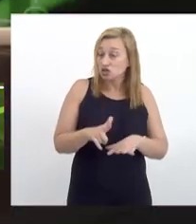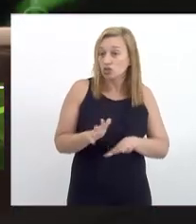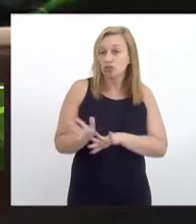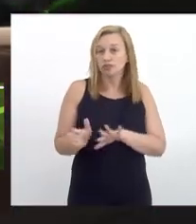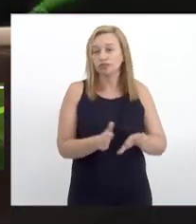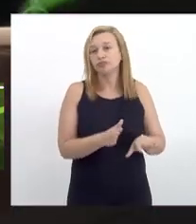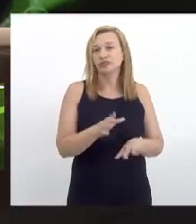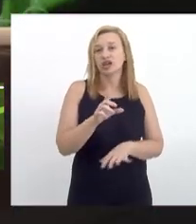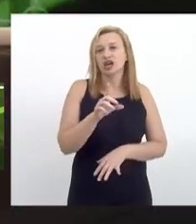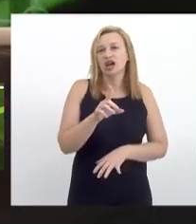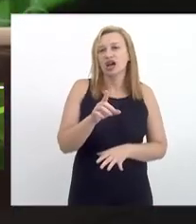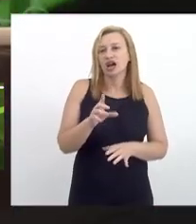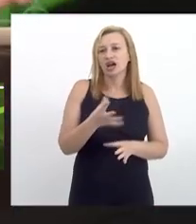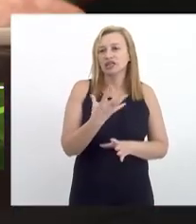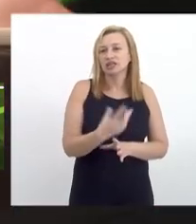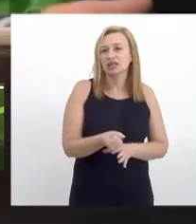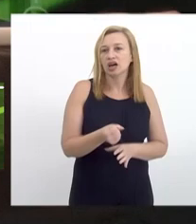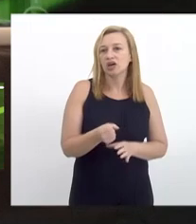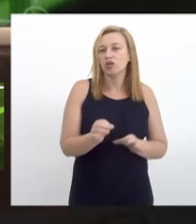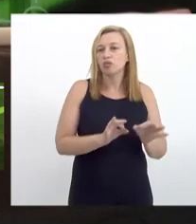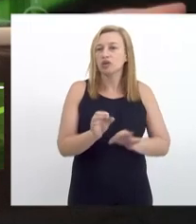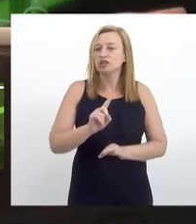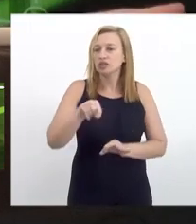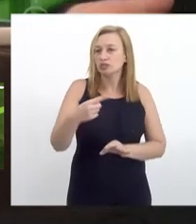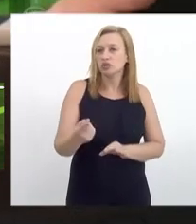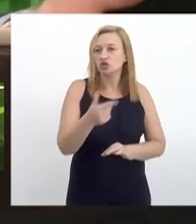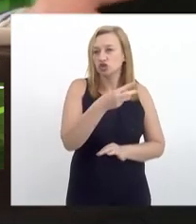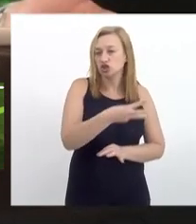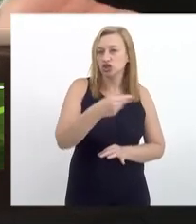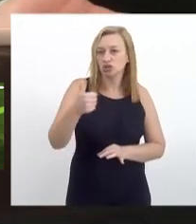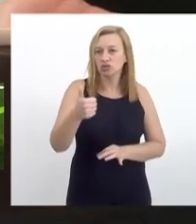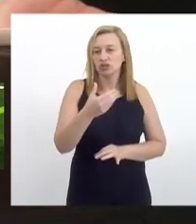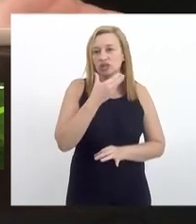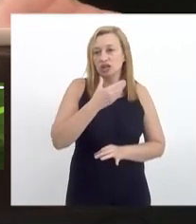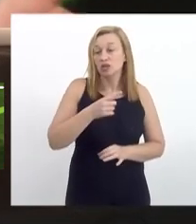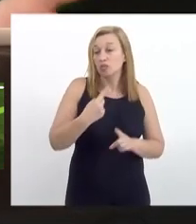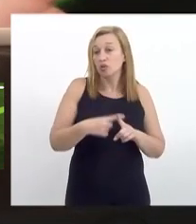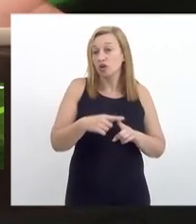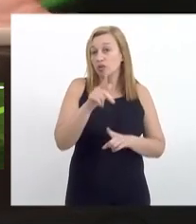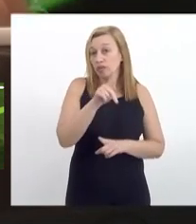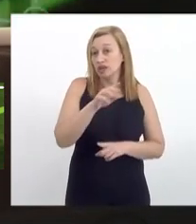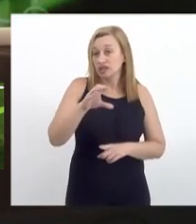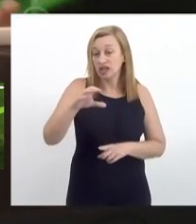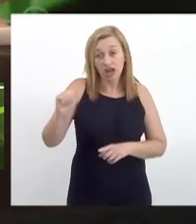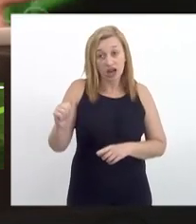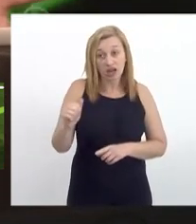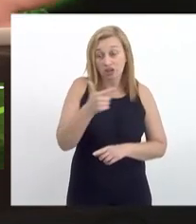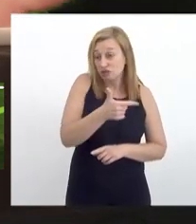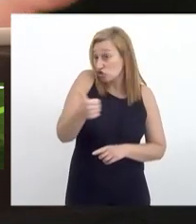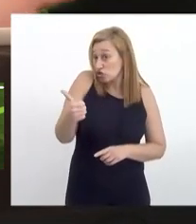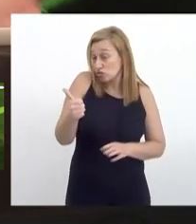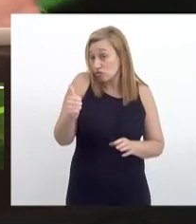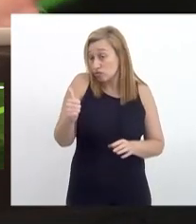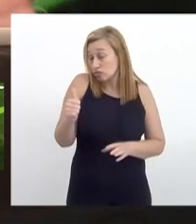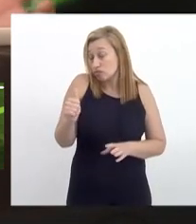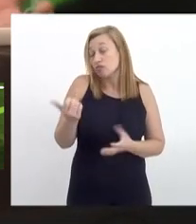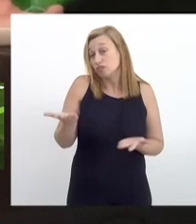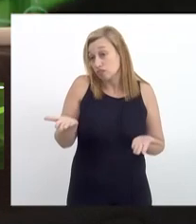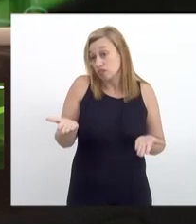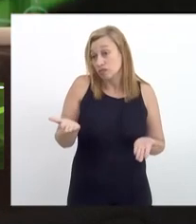ao plano depois de de 31 de dezembro é o IPCA do 21 é o IPCA de 21 lógico